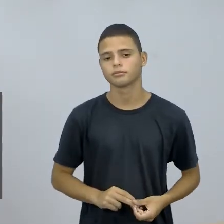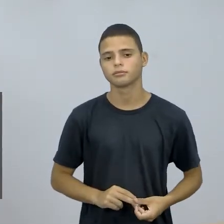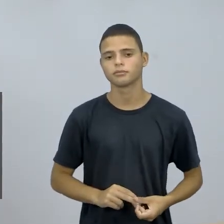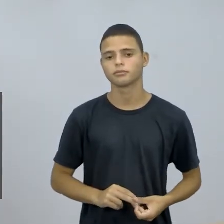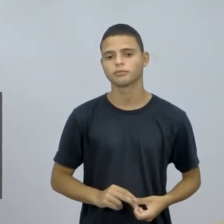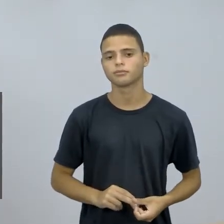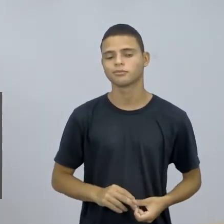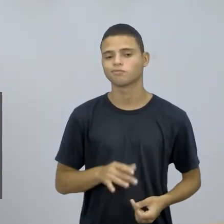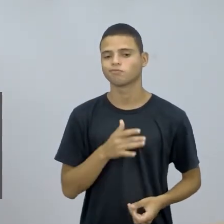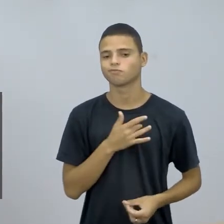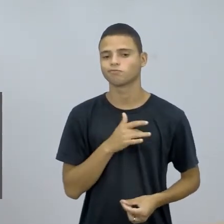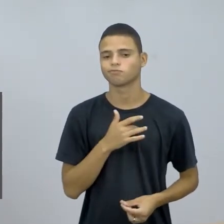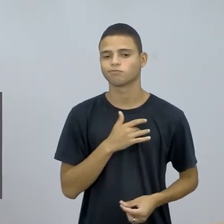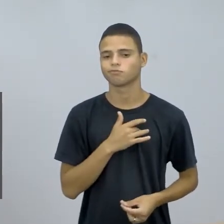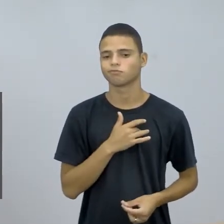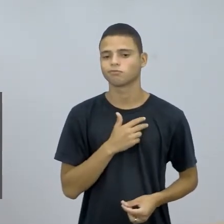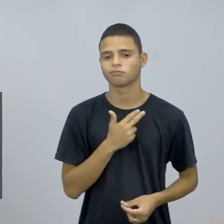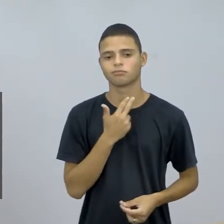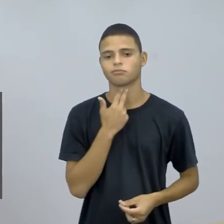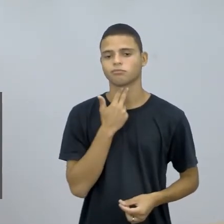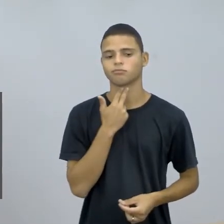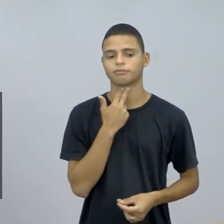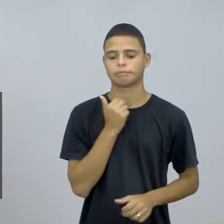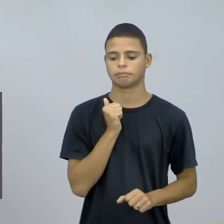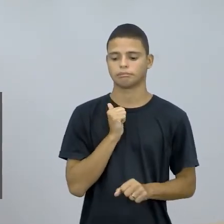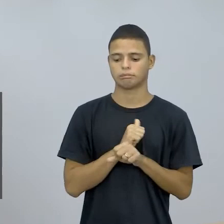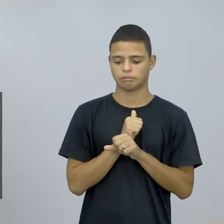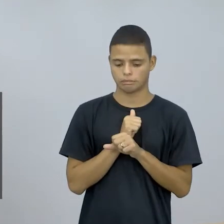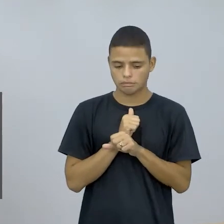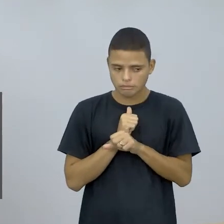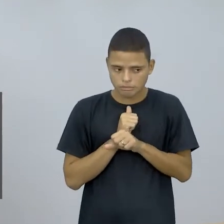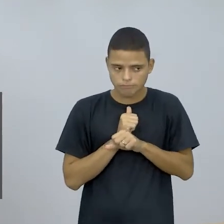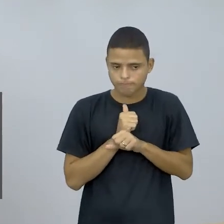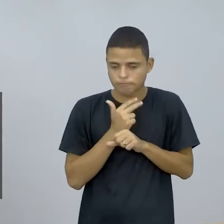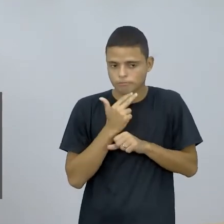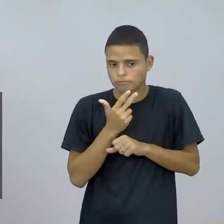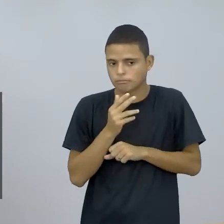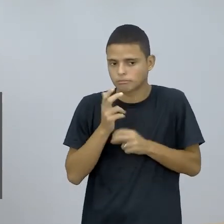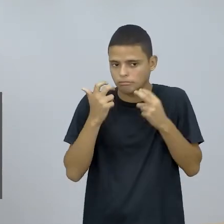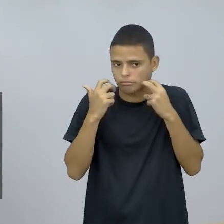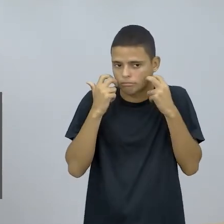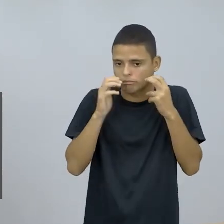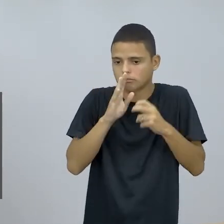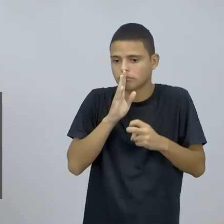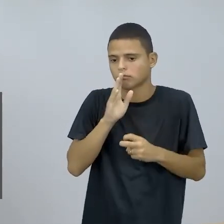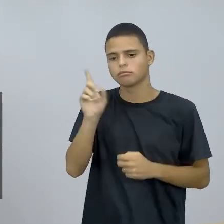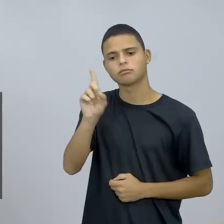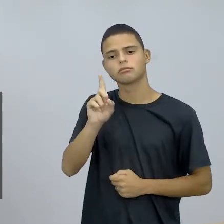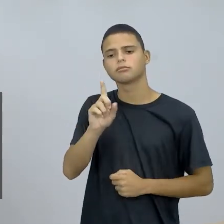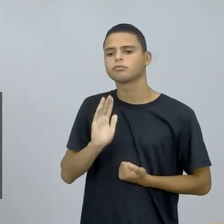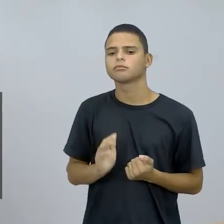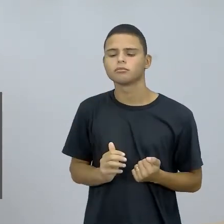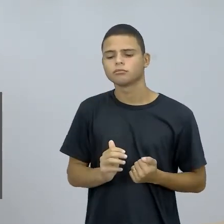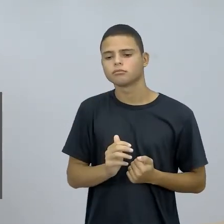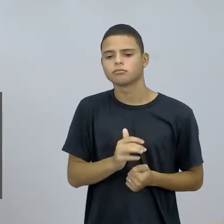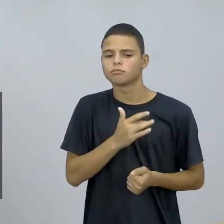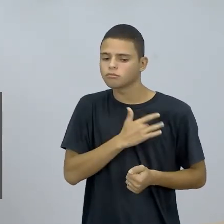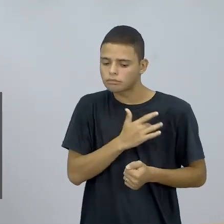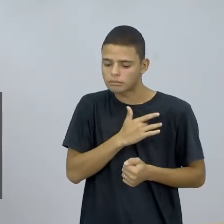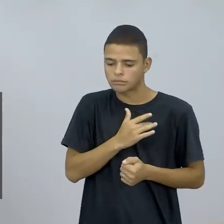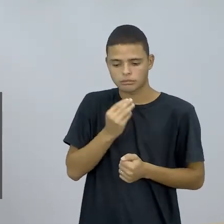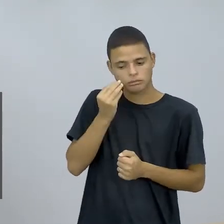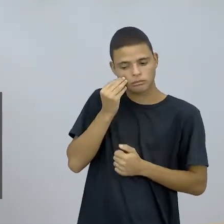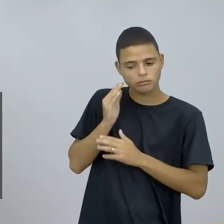O medo, ele não pode ser paralisante. Certo. O medo tem que ser de precaução e não